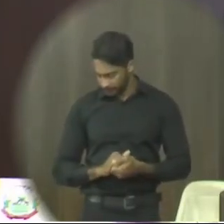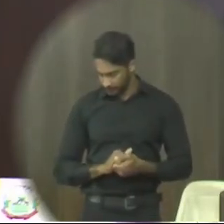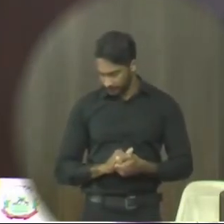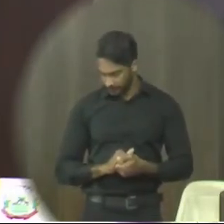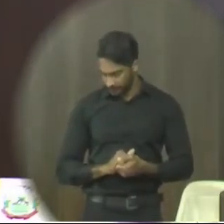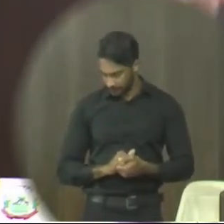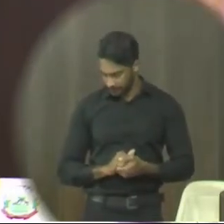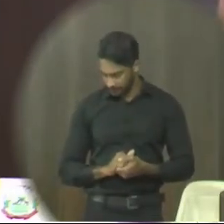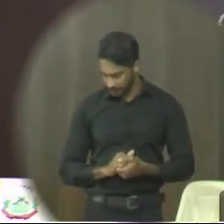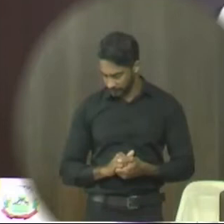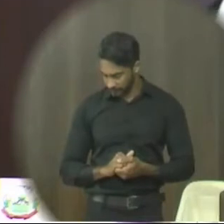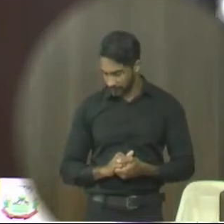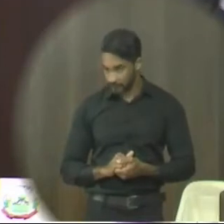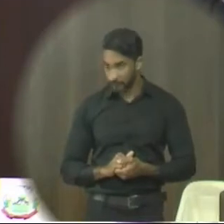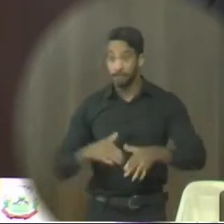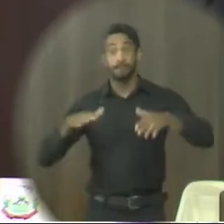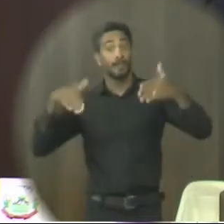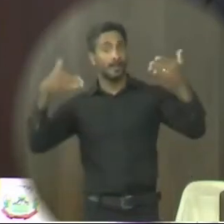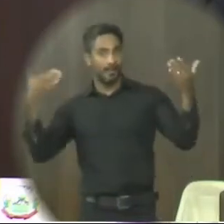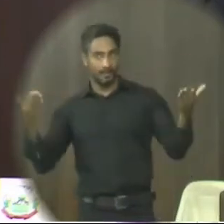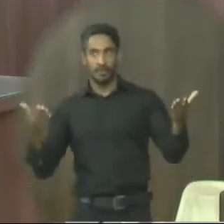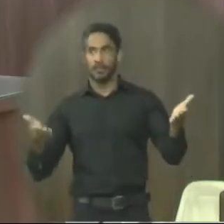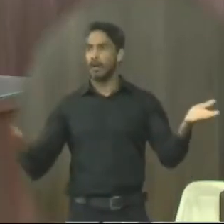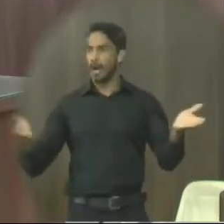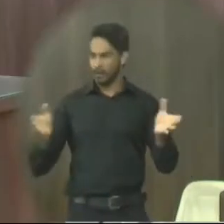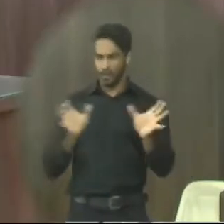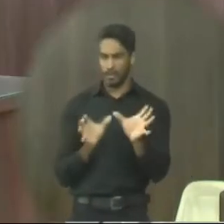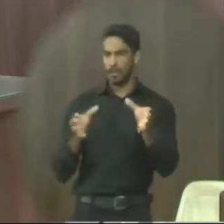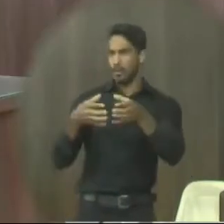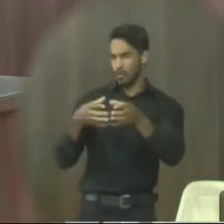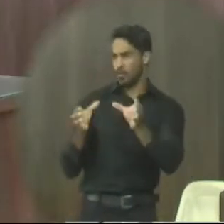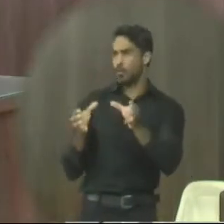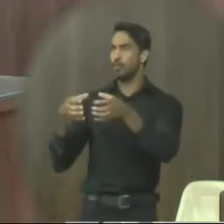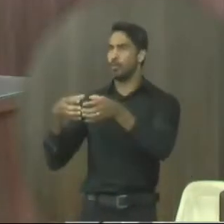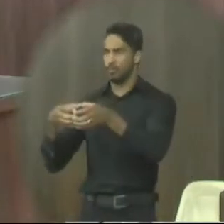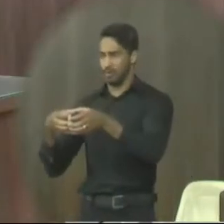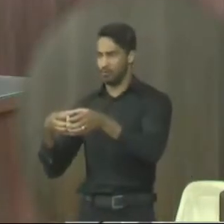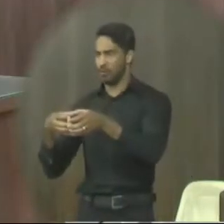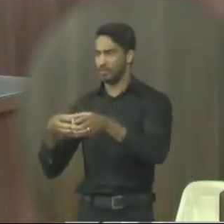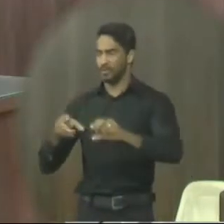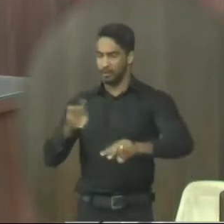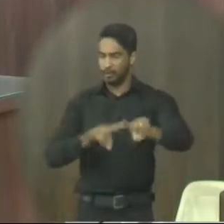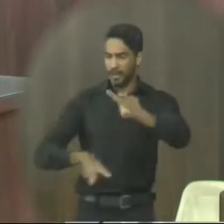Muito bem. Nós vamos montar uma comissão para